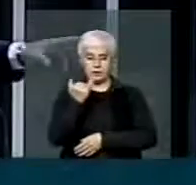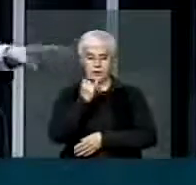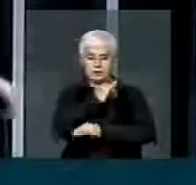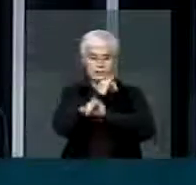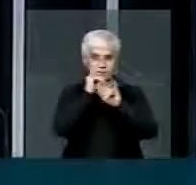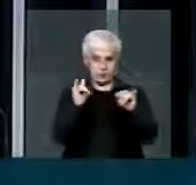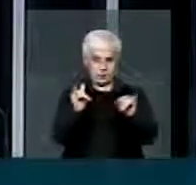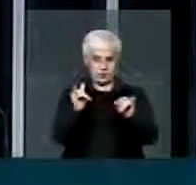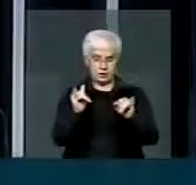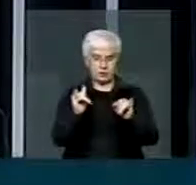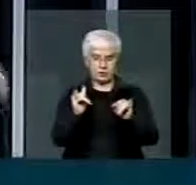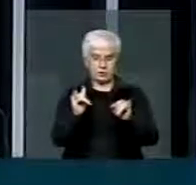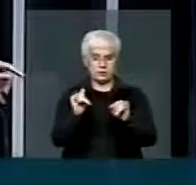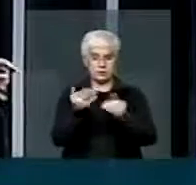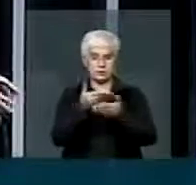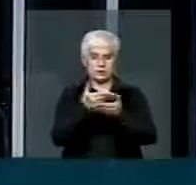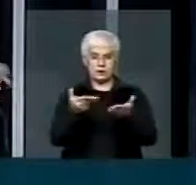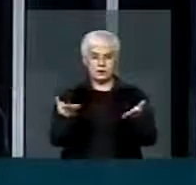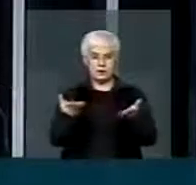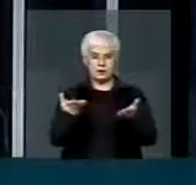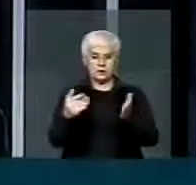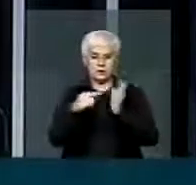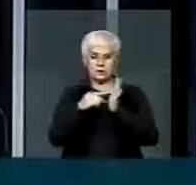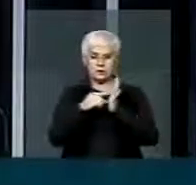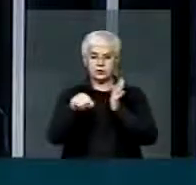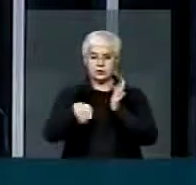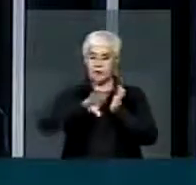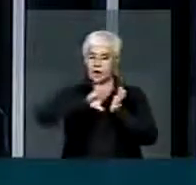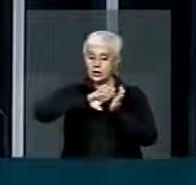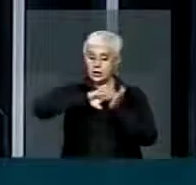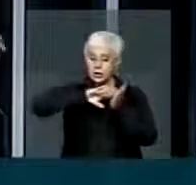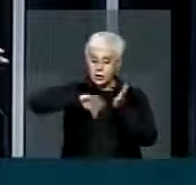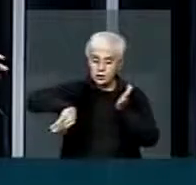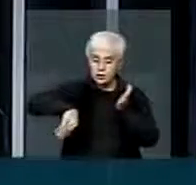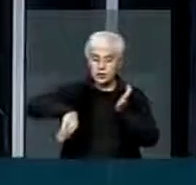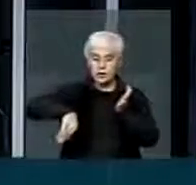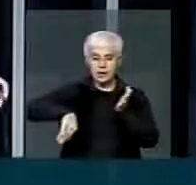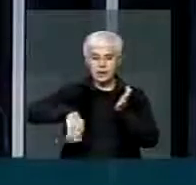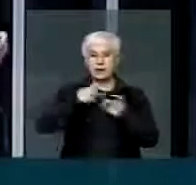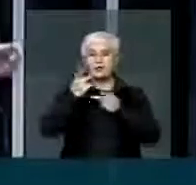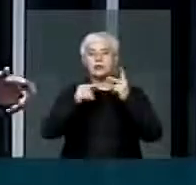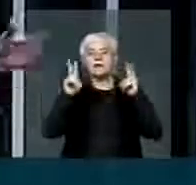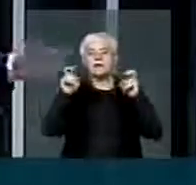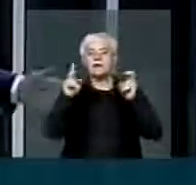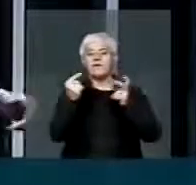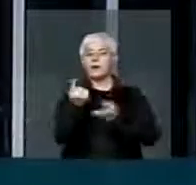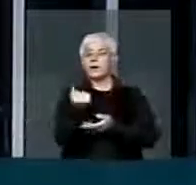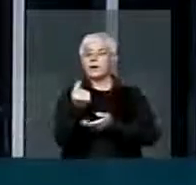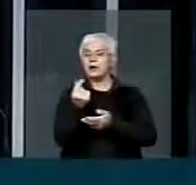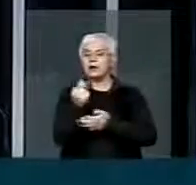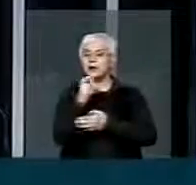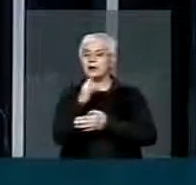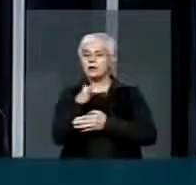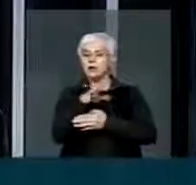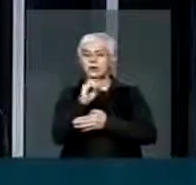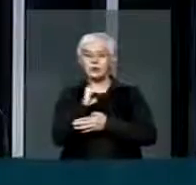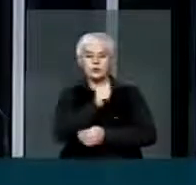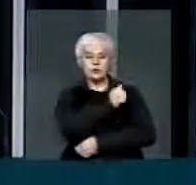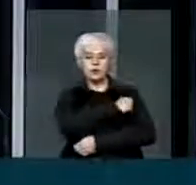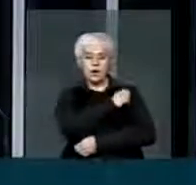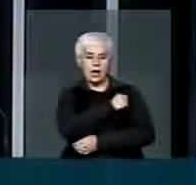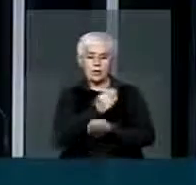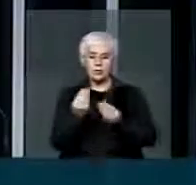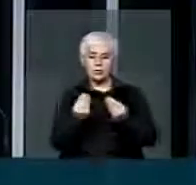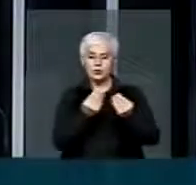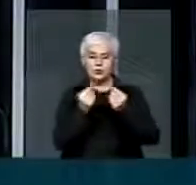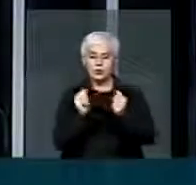ao plenário a retirada do destaque que trata do custo aluno-qualidade com a complementação